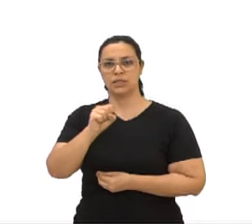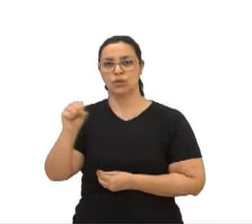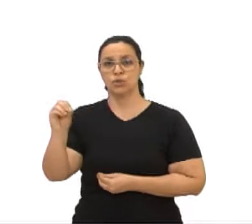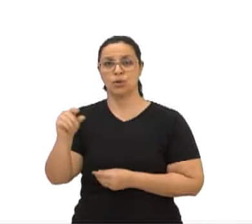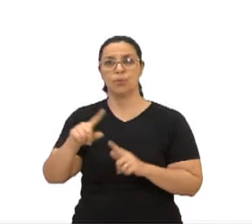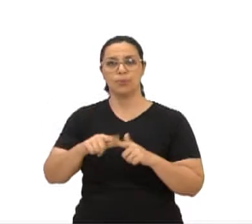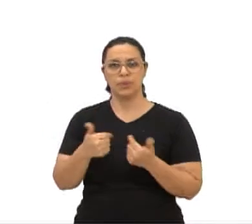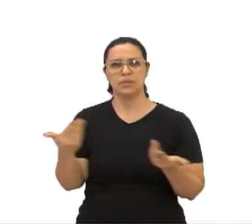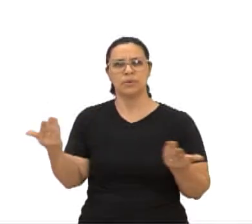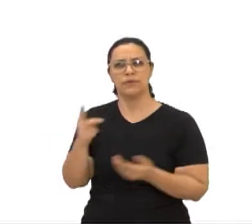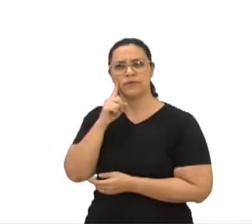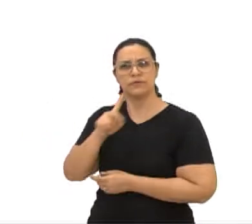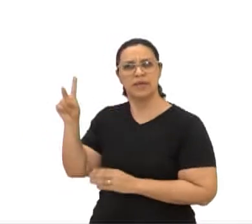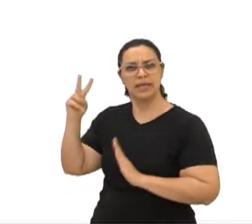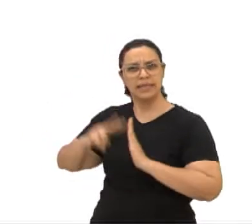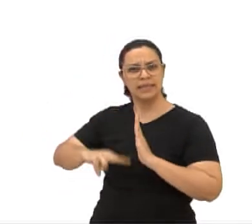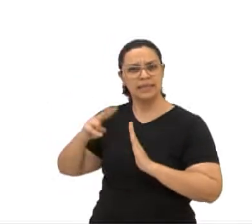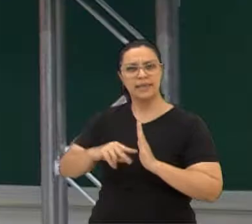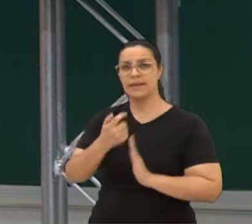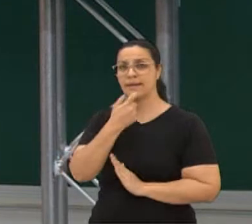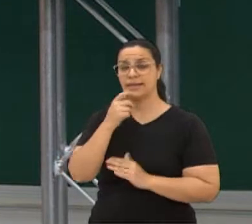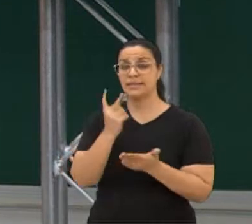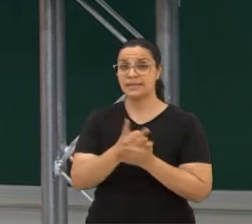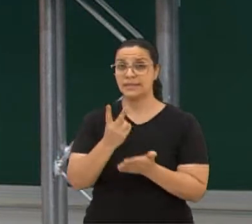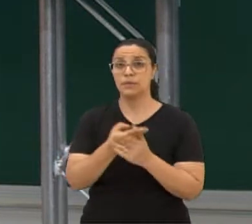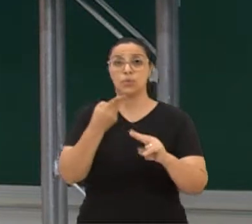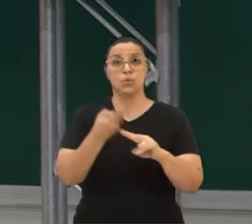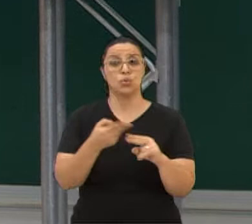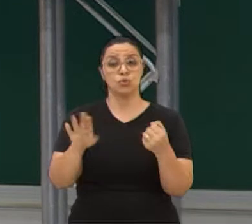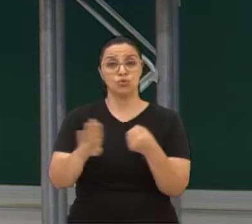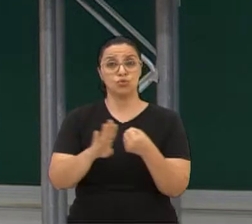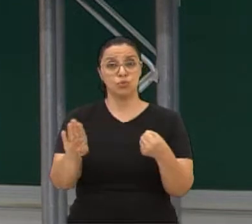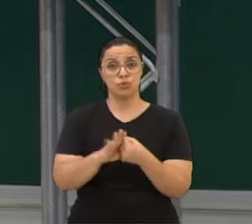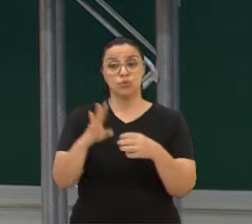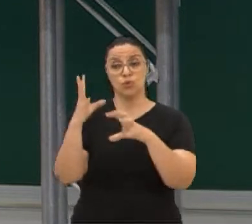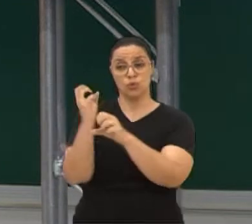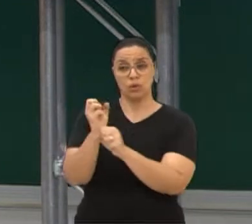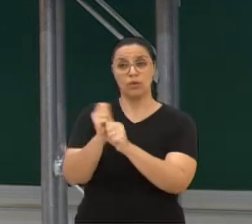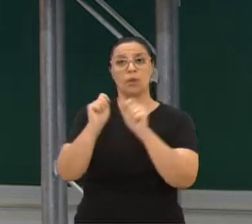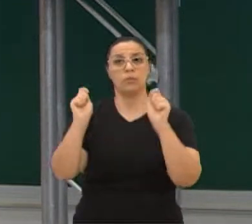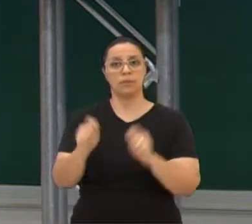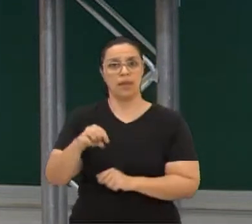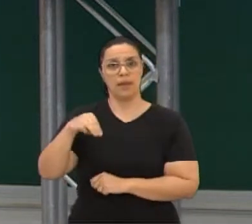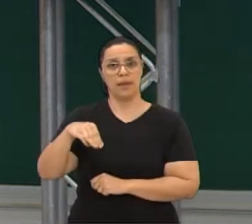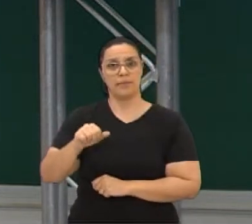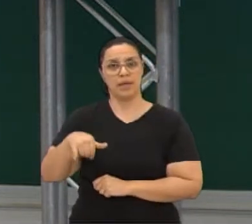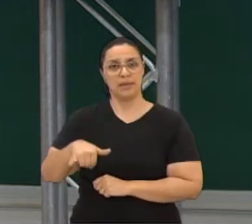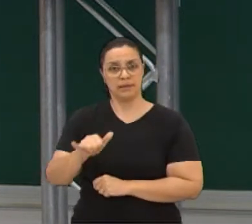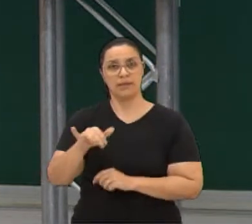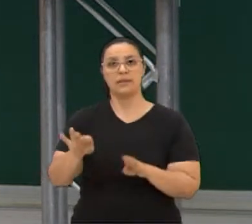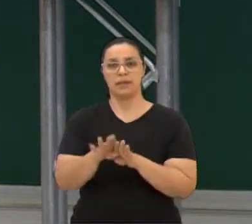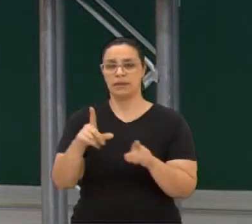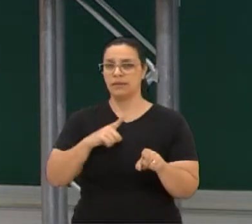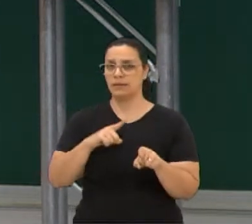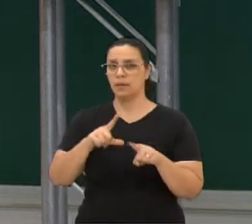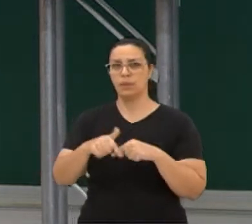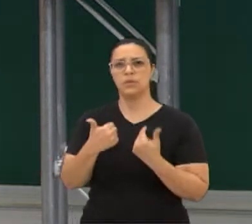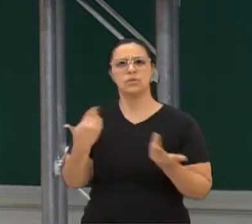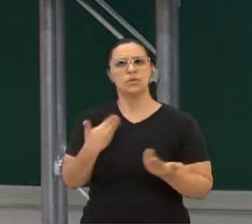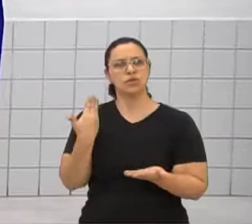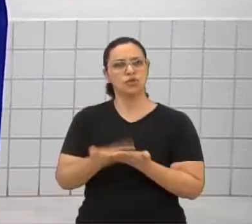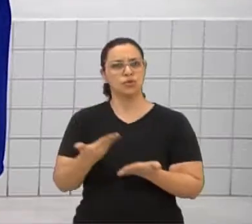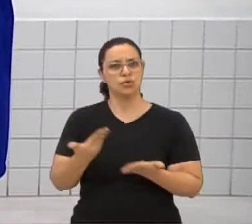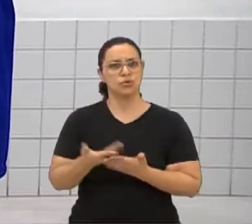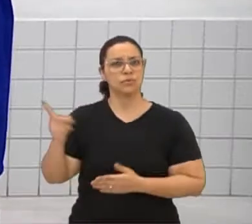Country bondade já perceberam que Mary é sempre usado com substantivos contáveis não é mesmo a tem um exemplo aquele